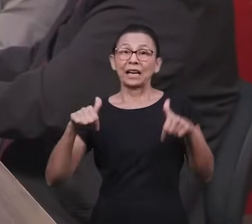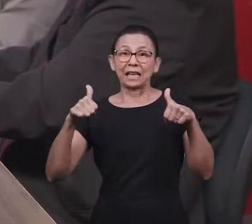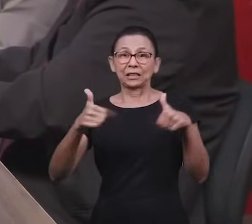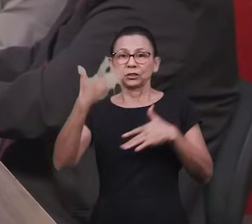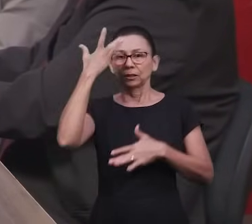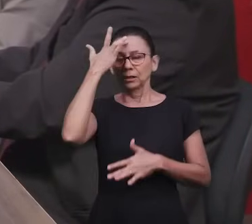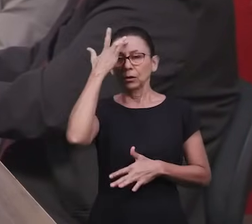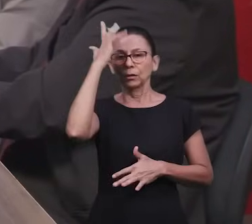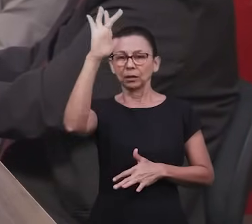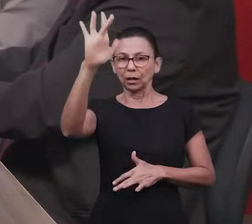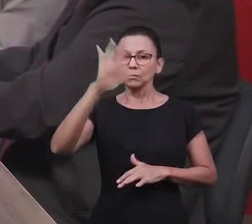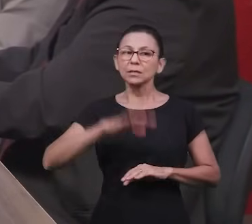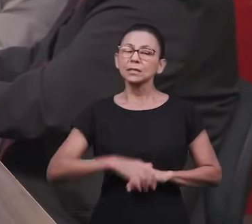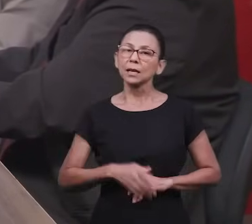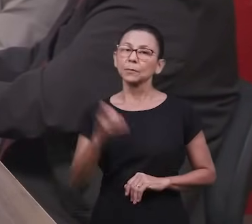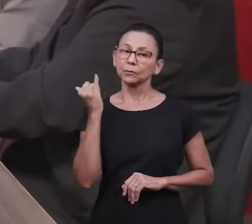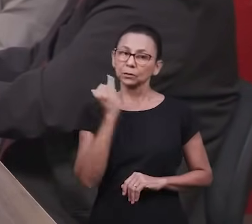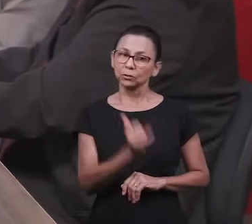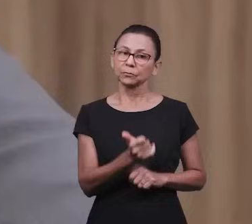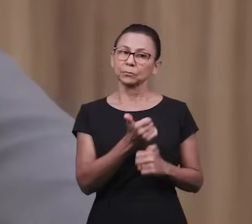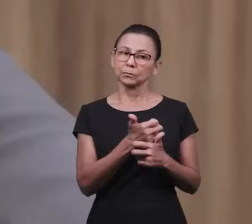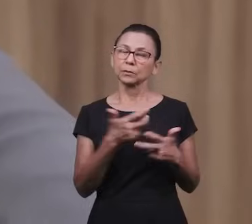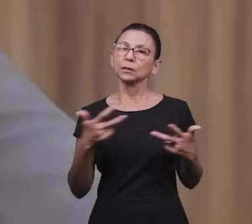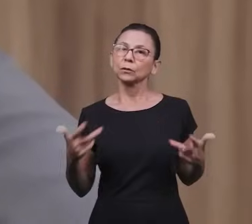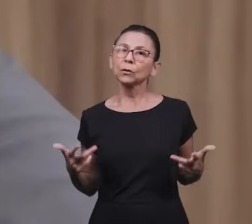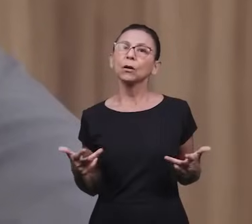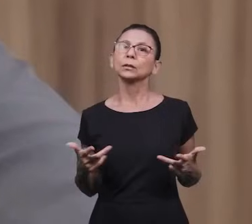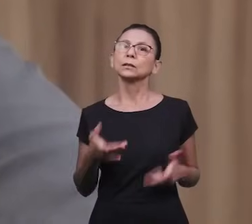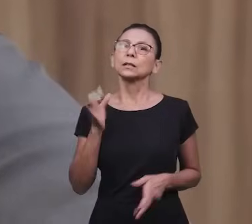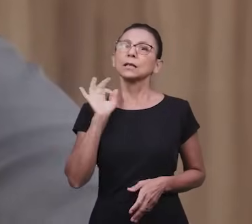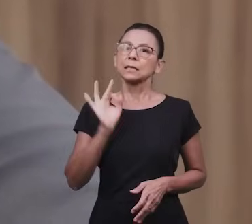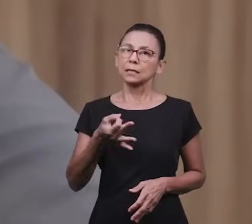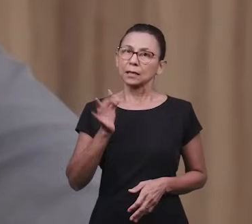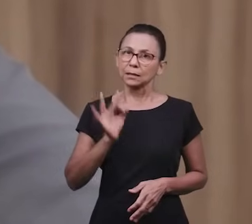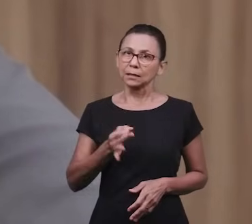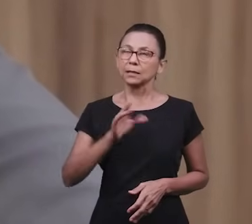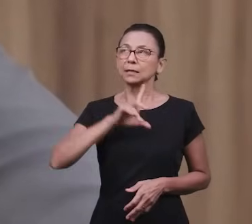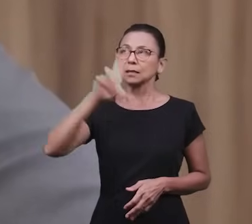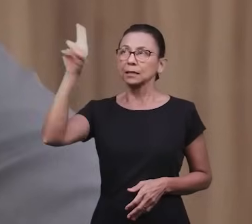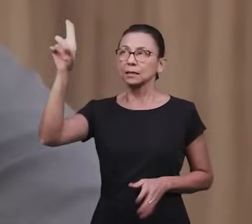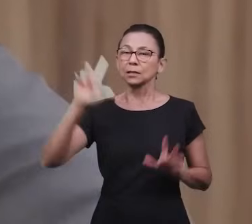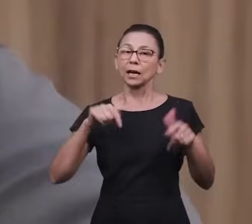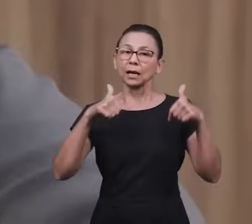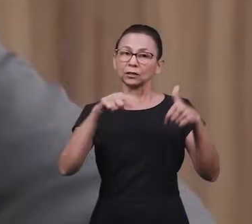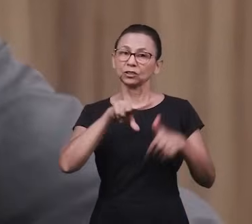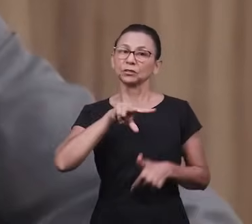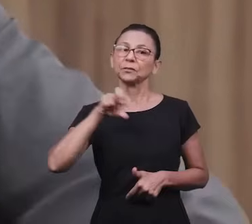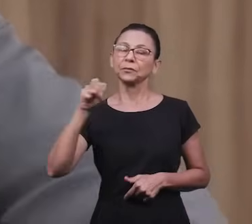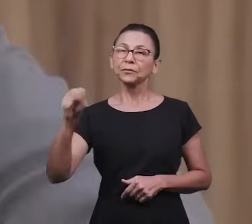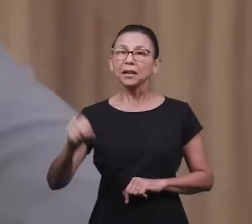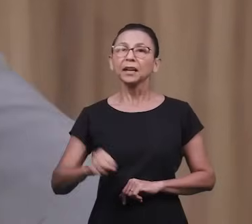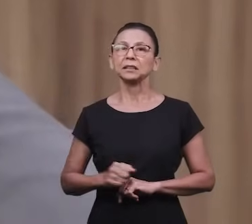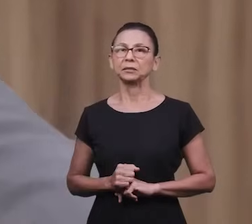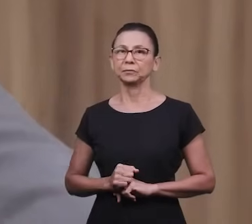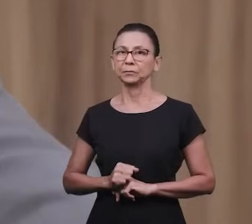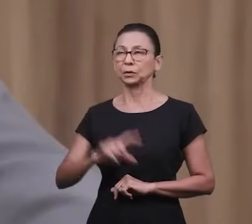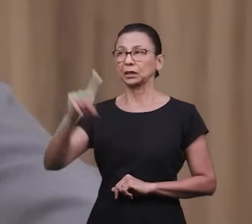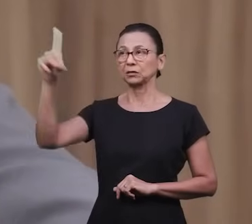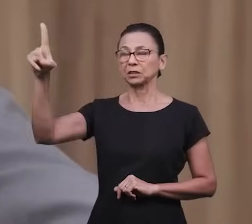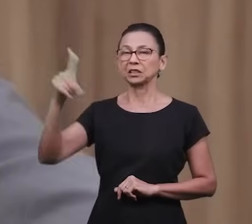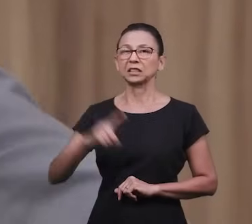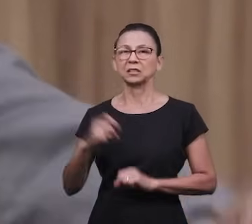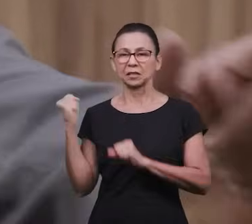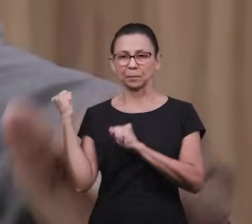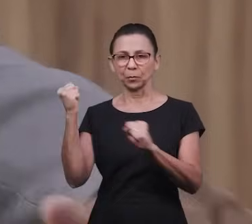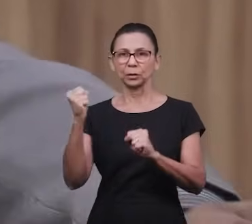Deus vai fazer isso, eu não sei. Mas eu vou te falar uma coisa. Eu tenho certeza que Ele vai fazer. Glória a